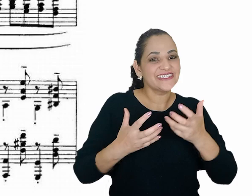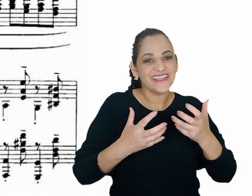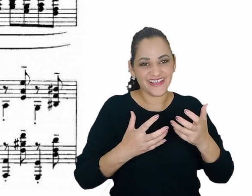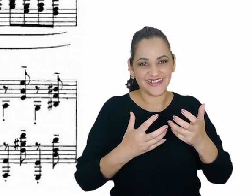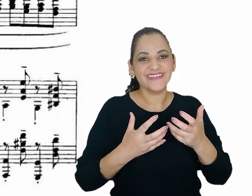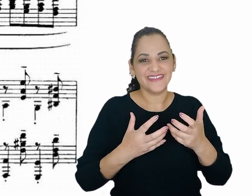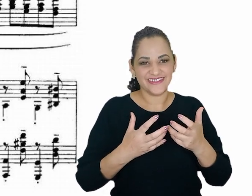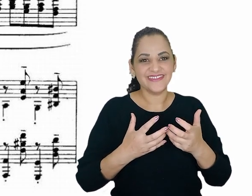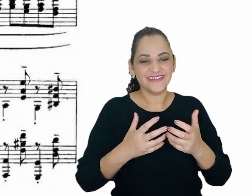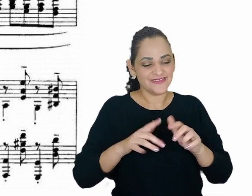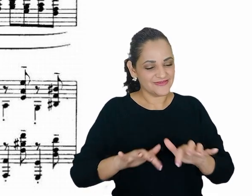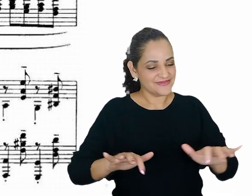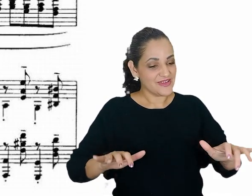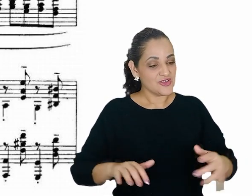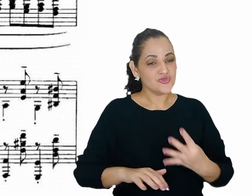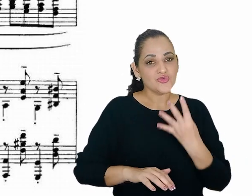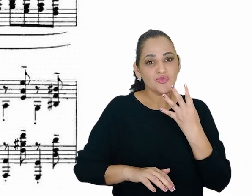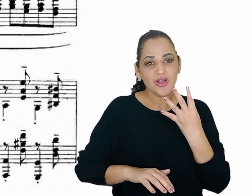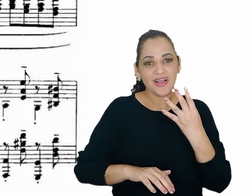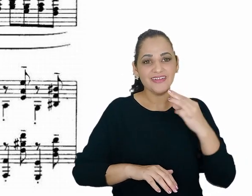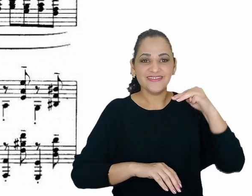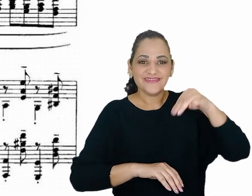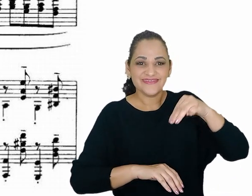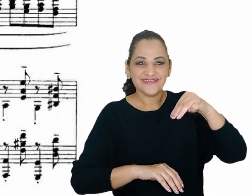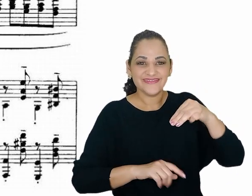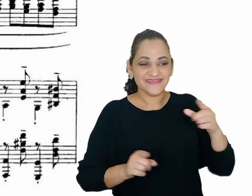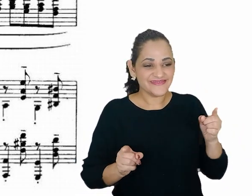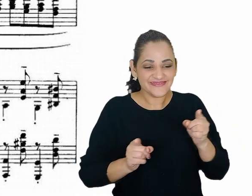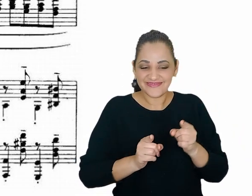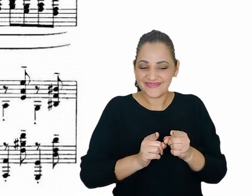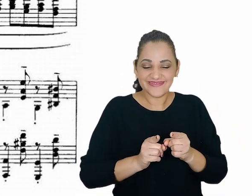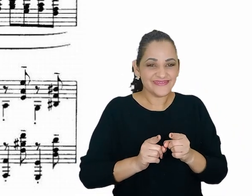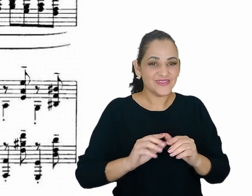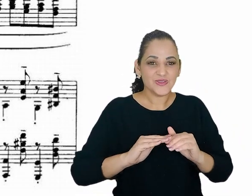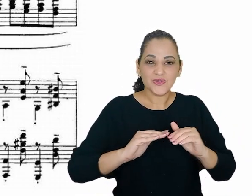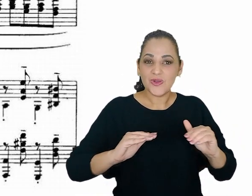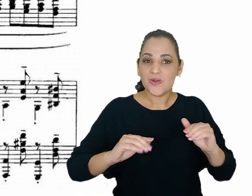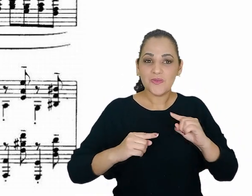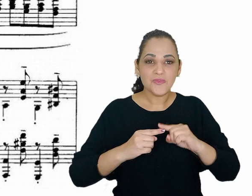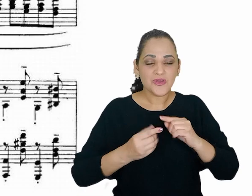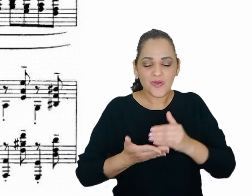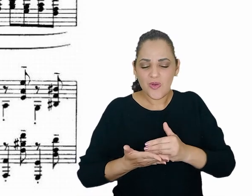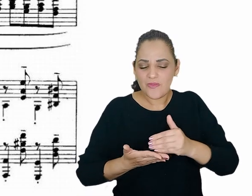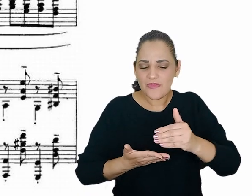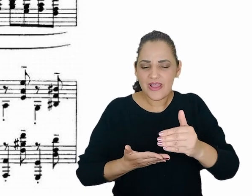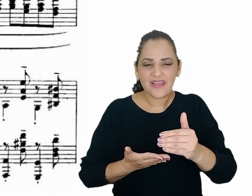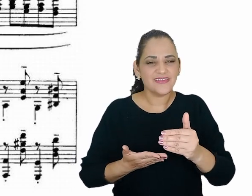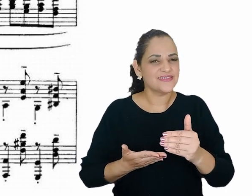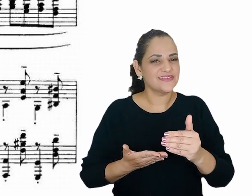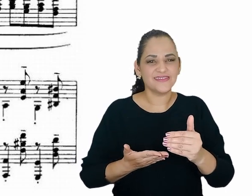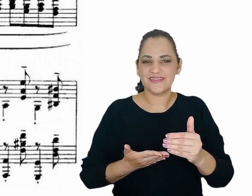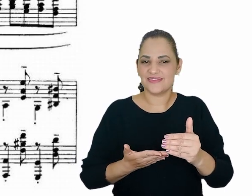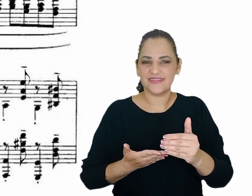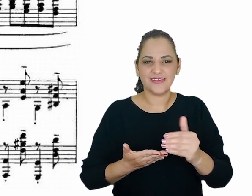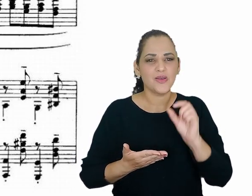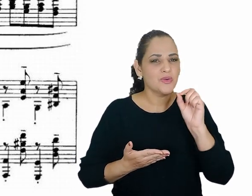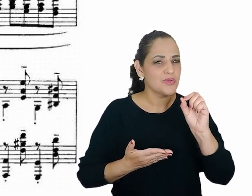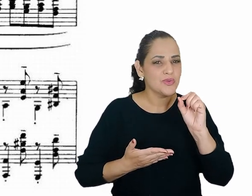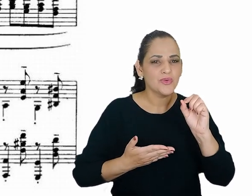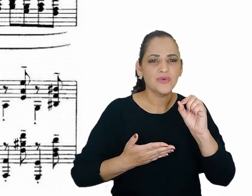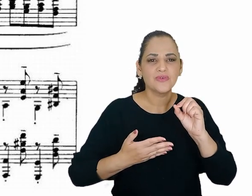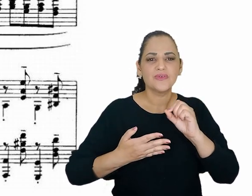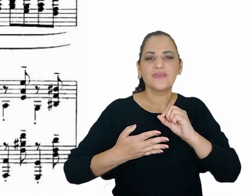poderia desejar de uma pequena peça em apenas 4 minutos. Começa com acordes